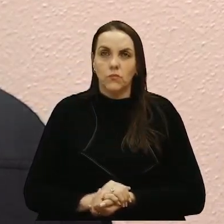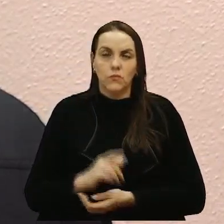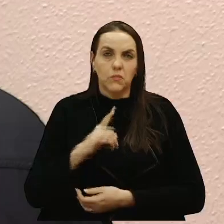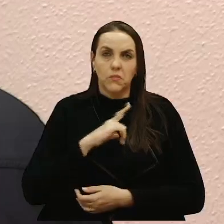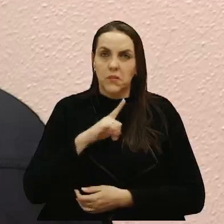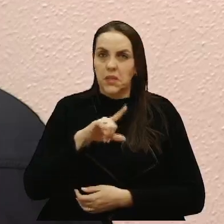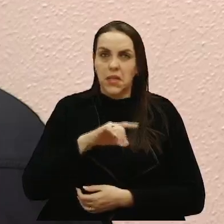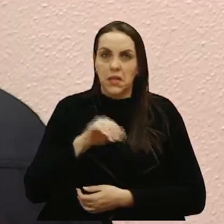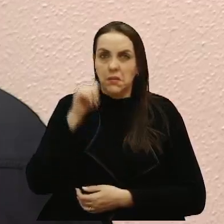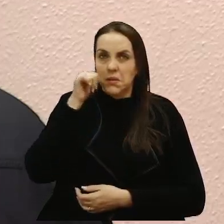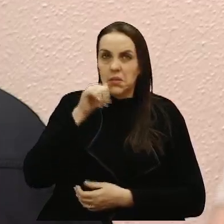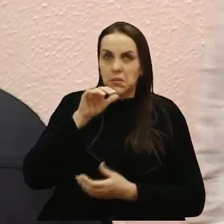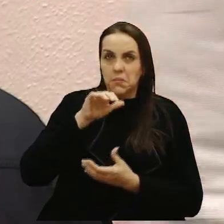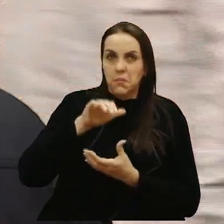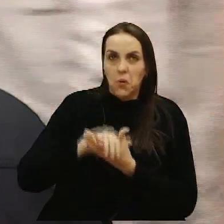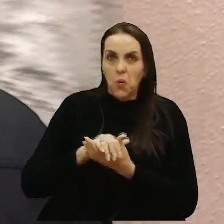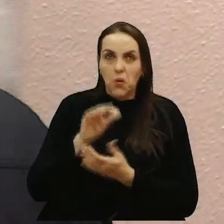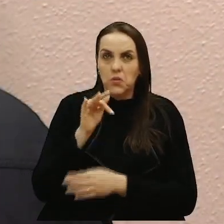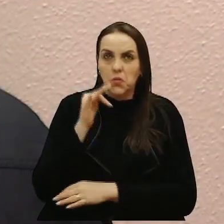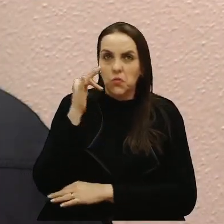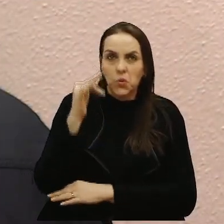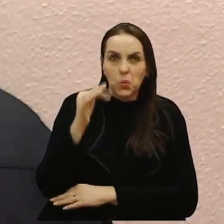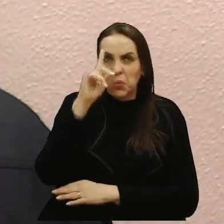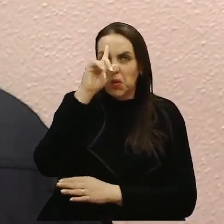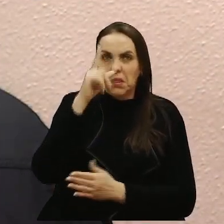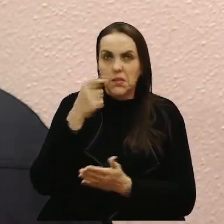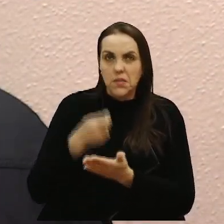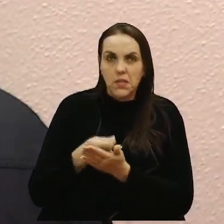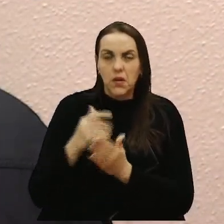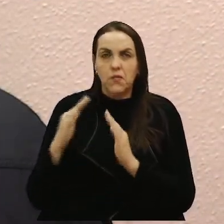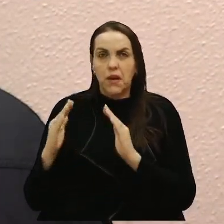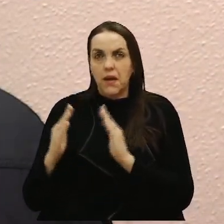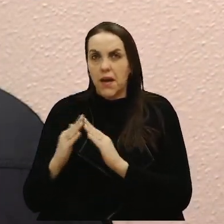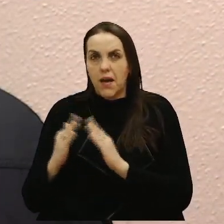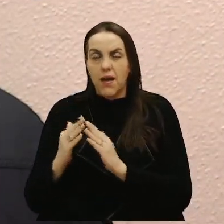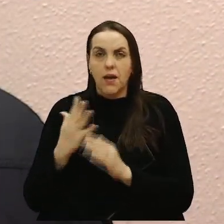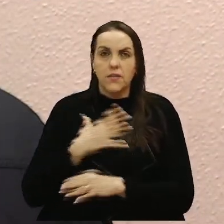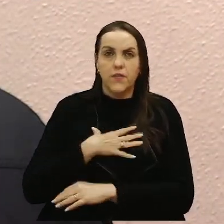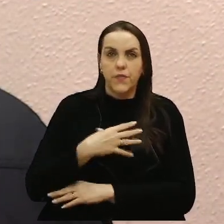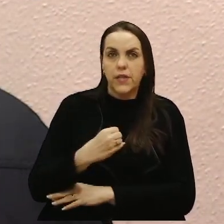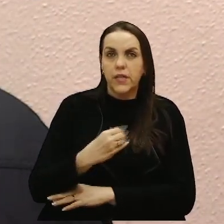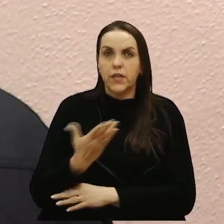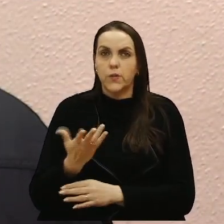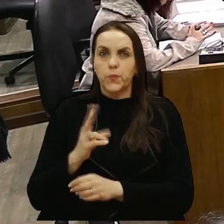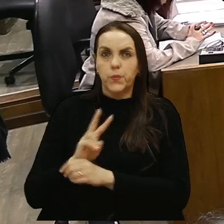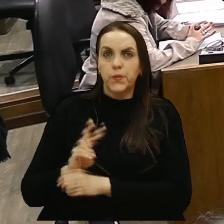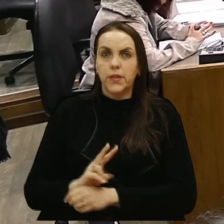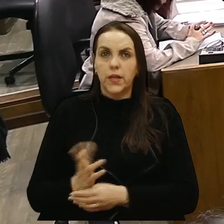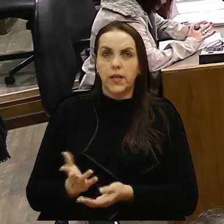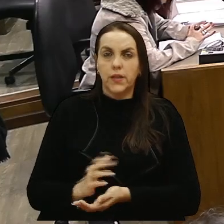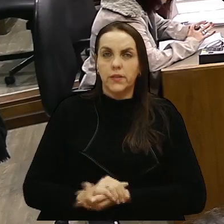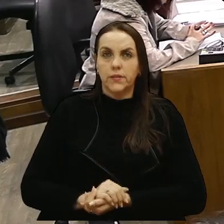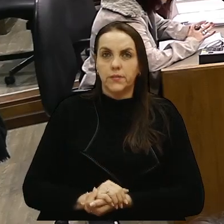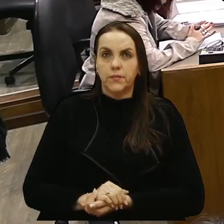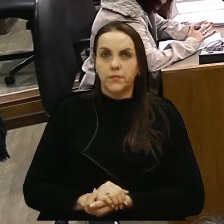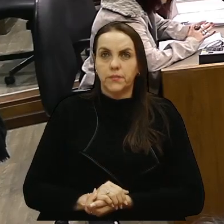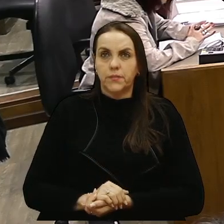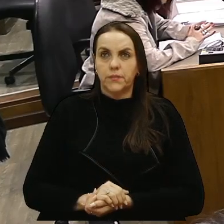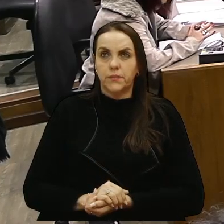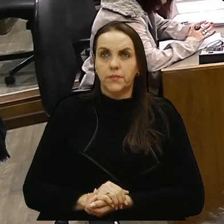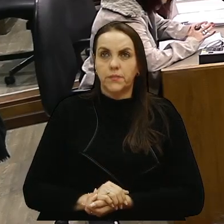esposa futuramente e vocês decidirem se ela vai ficar em casa cuidando dos filhos. Questão de ordem, presidente. Para declarar o voto, senhor presidente.